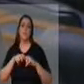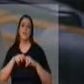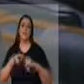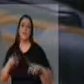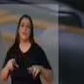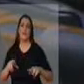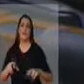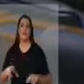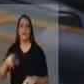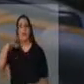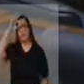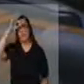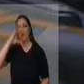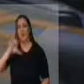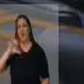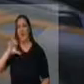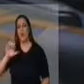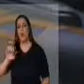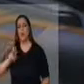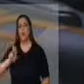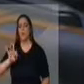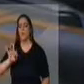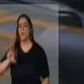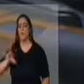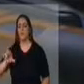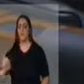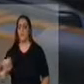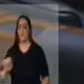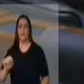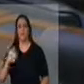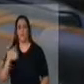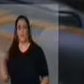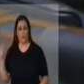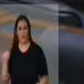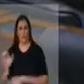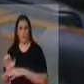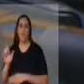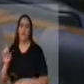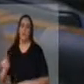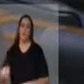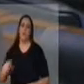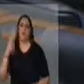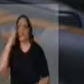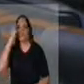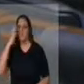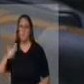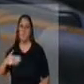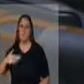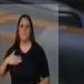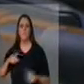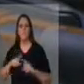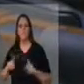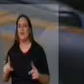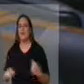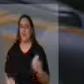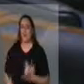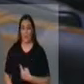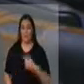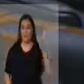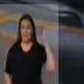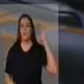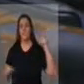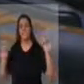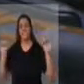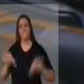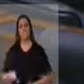de útero. Em outros estados, é o câncer de mama que muito mata, mas para a nossa realidade, é o câncer